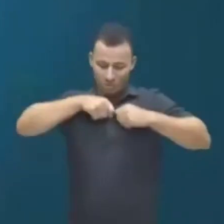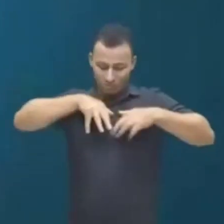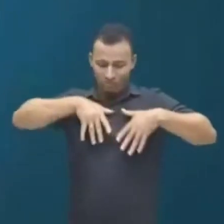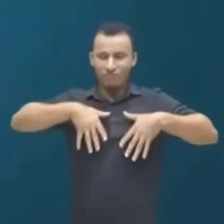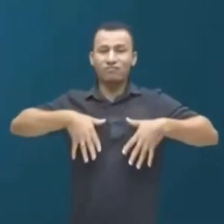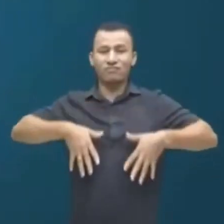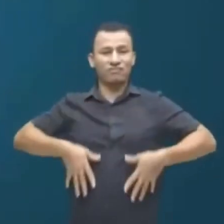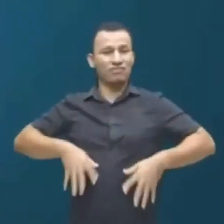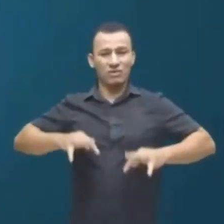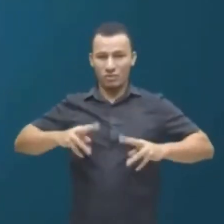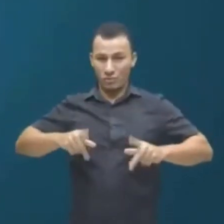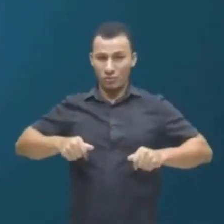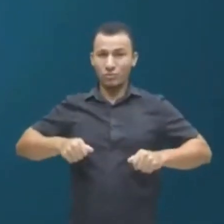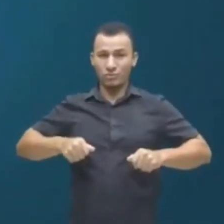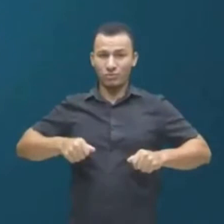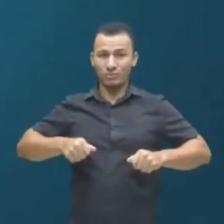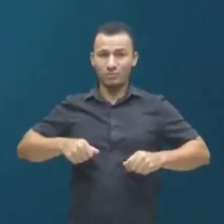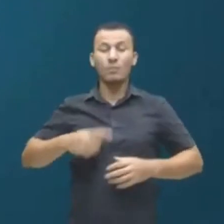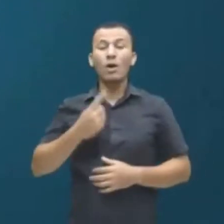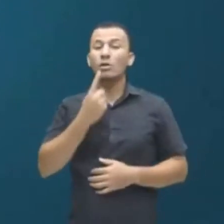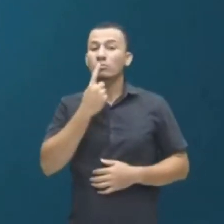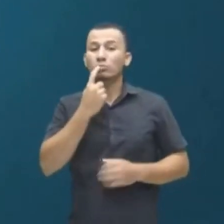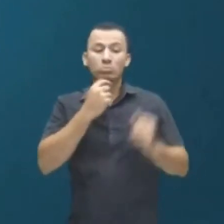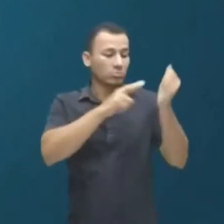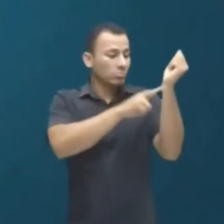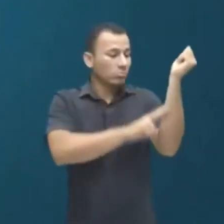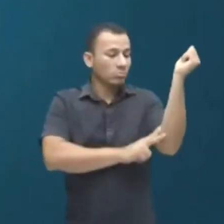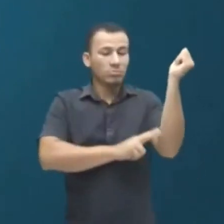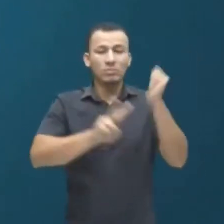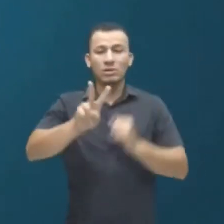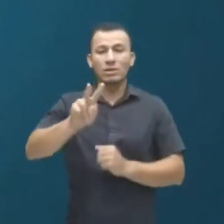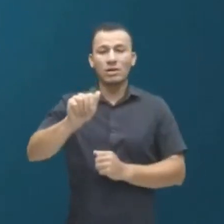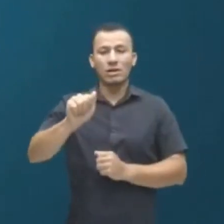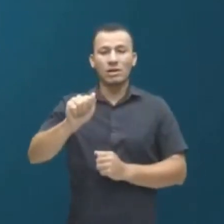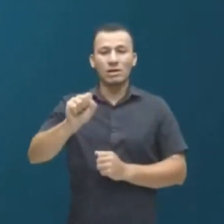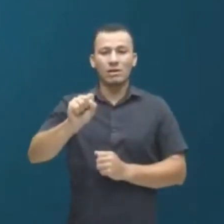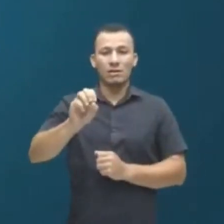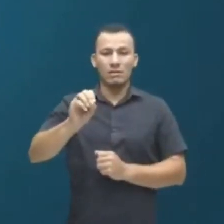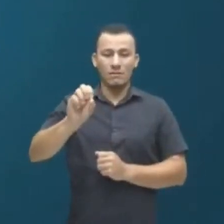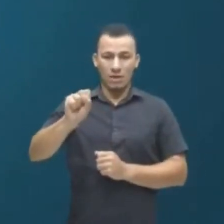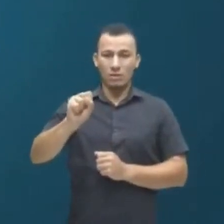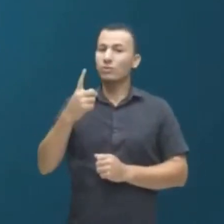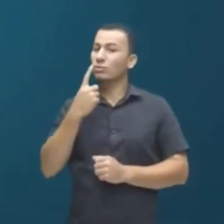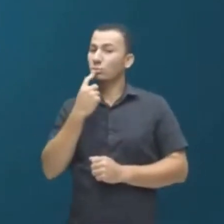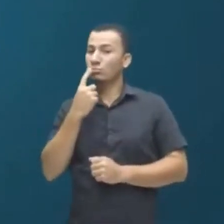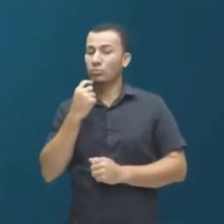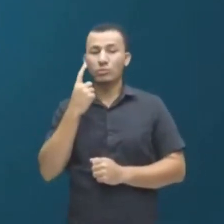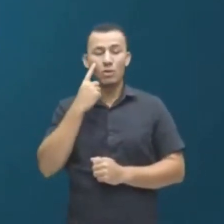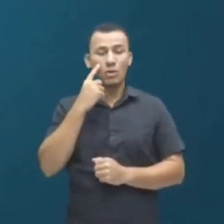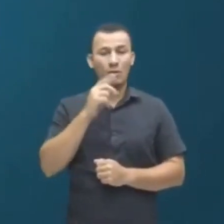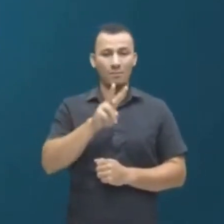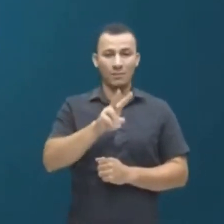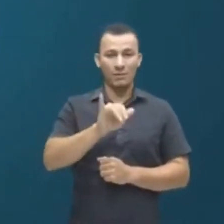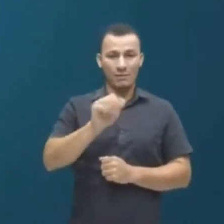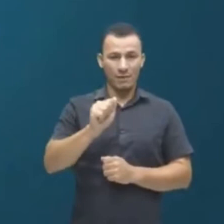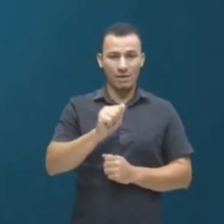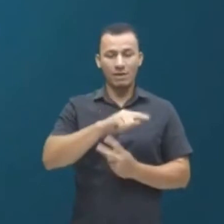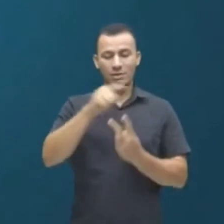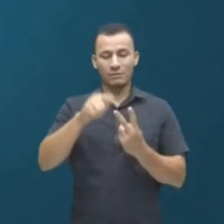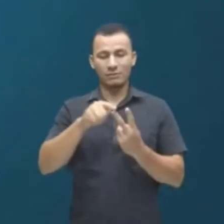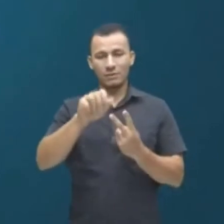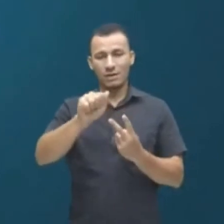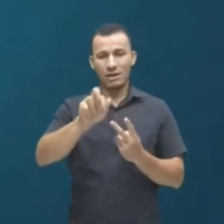de mostrar para vocês os vasos sanguíneos, né? São eles veias, artérias e capilares.